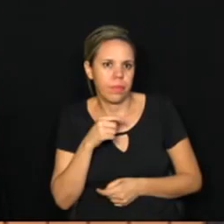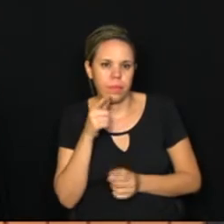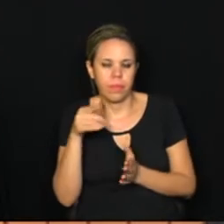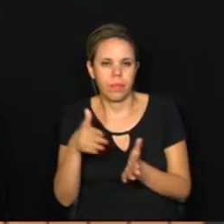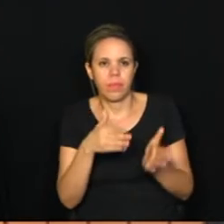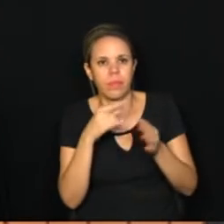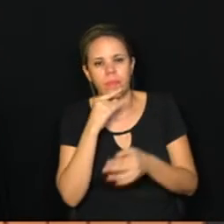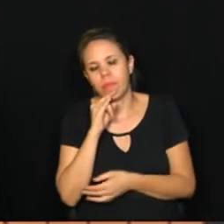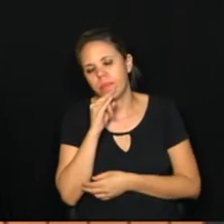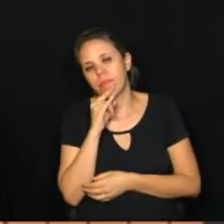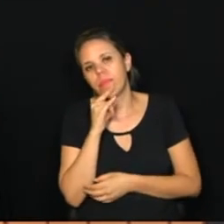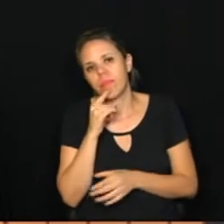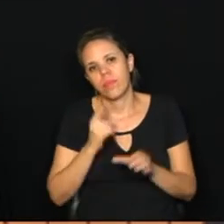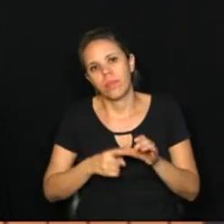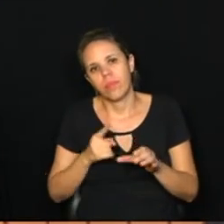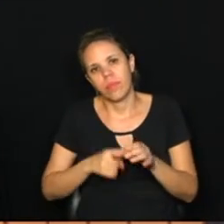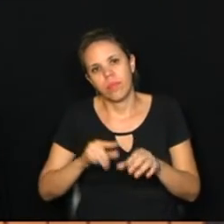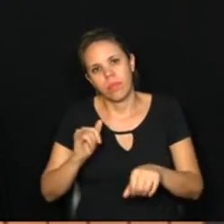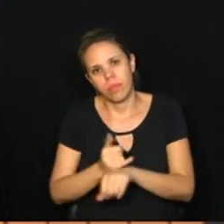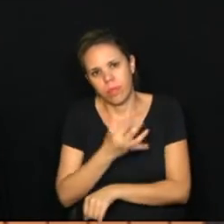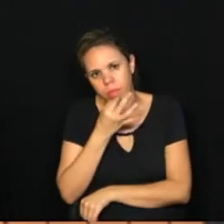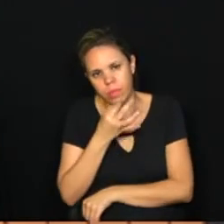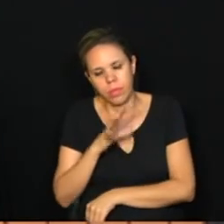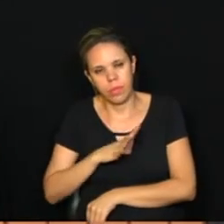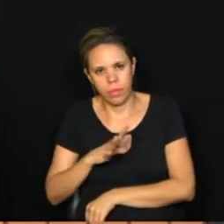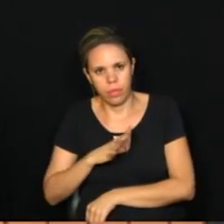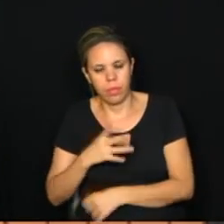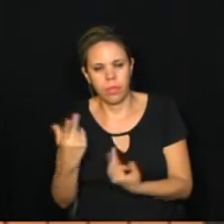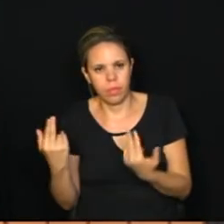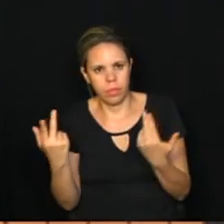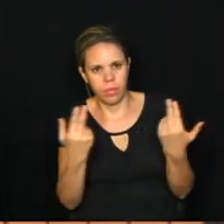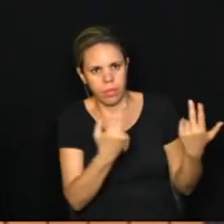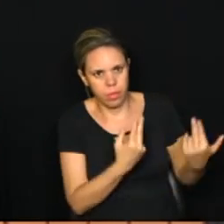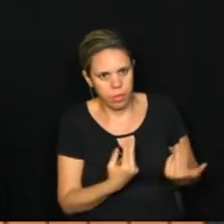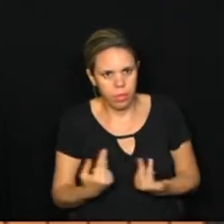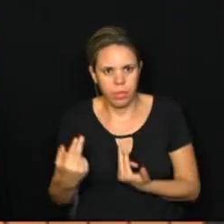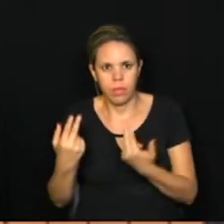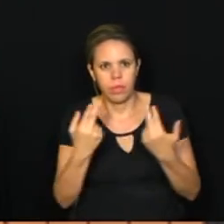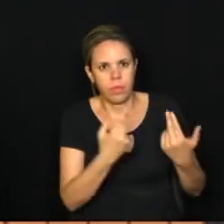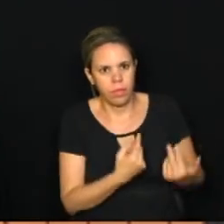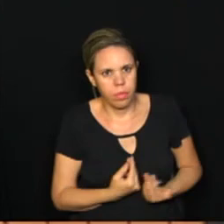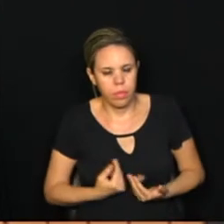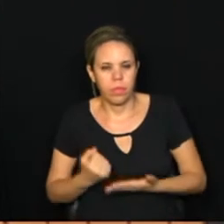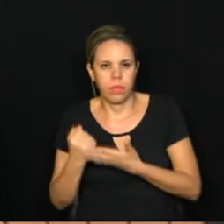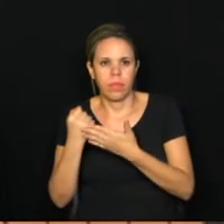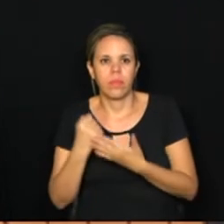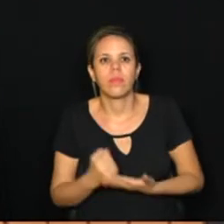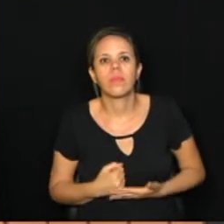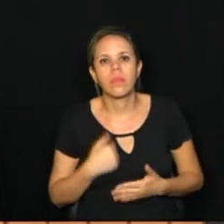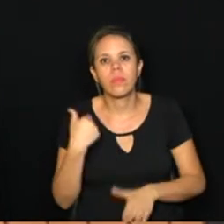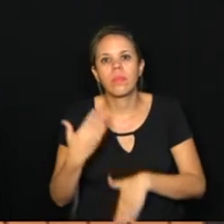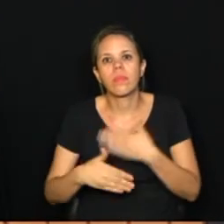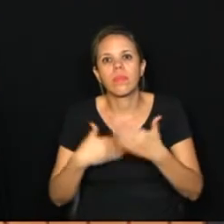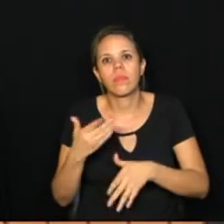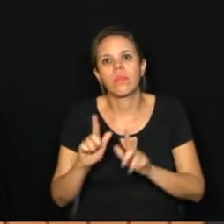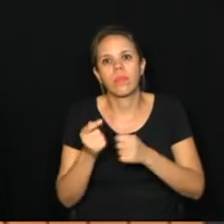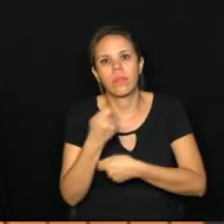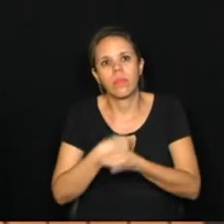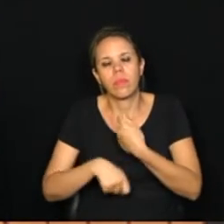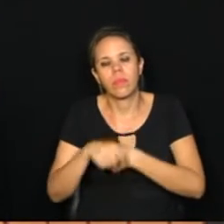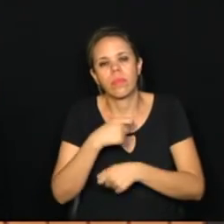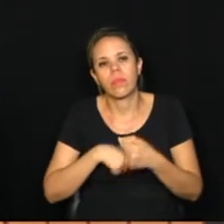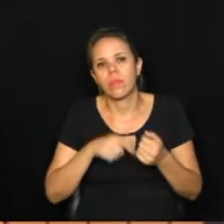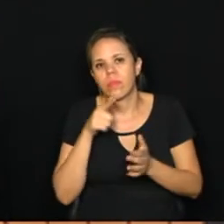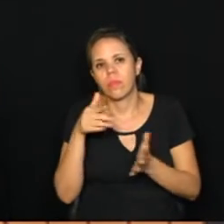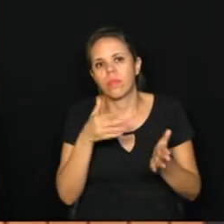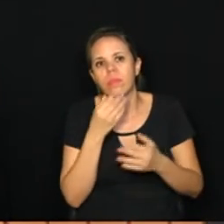Piracicaba, Capivari e Jundiaí, né, como um elemento auxiliar aí no processo de gestão dos recursos